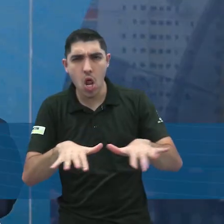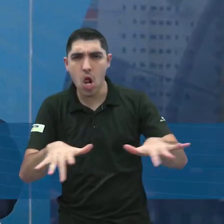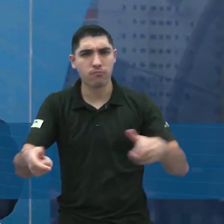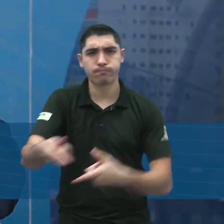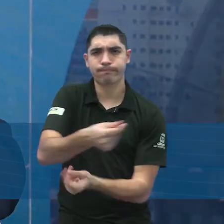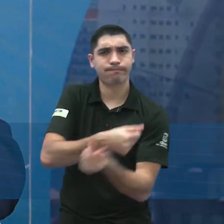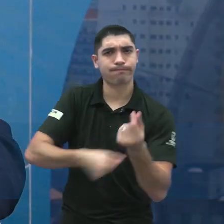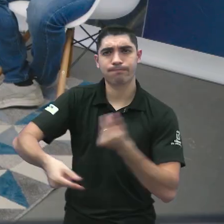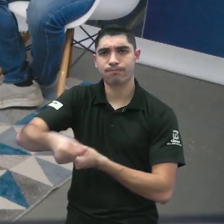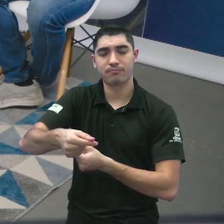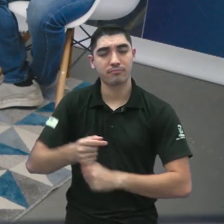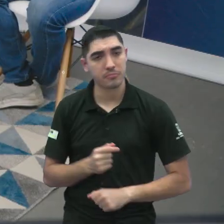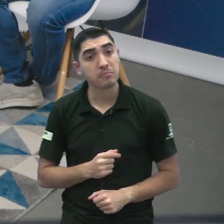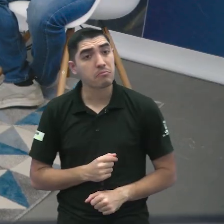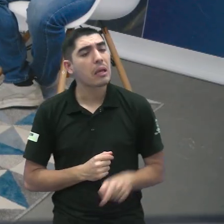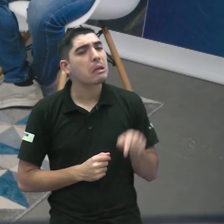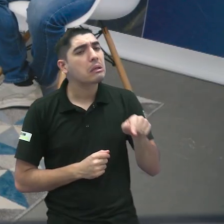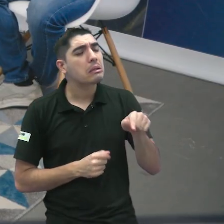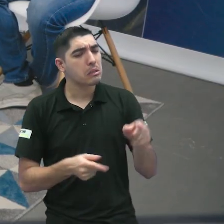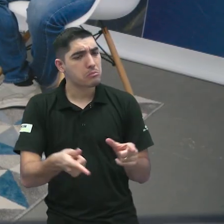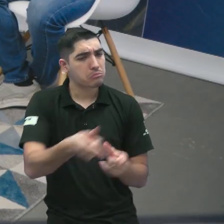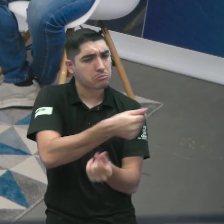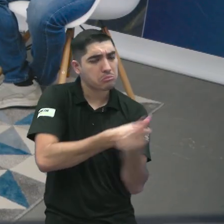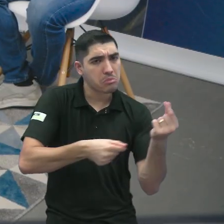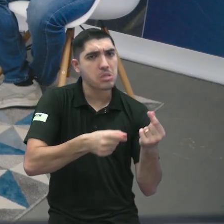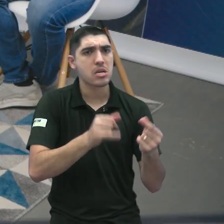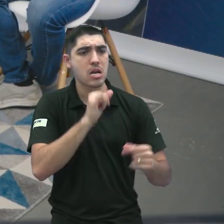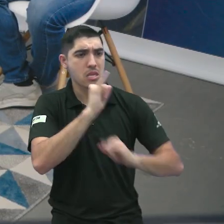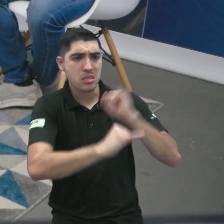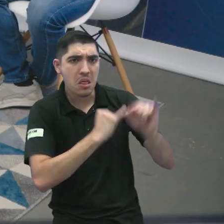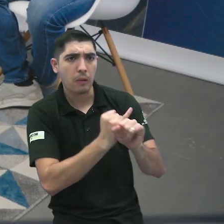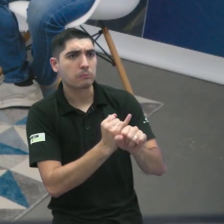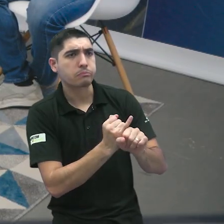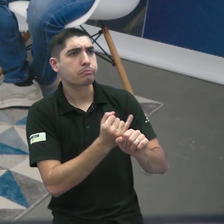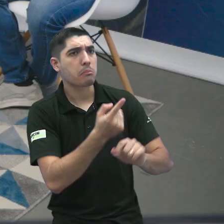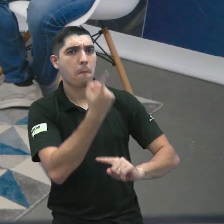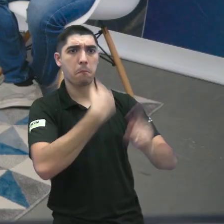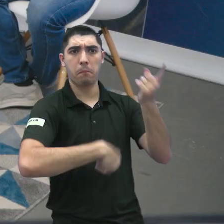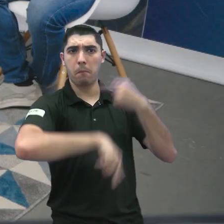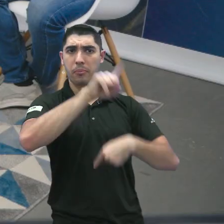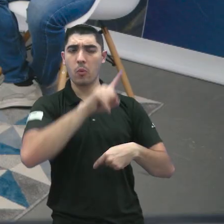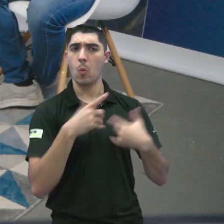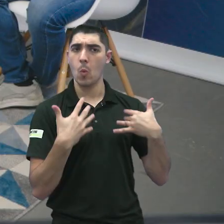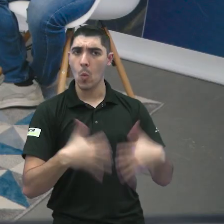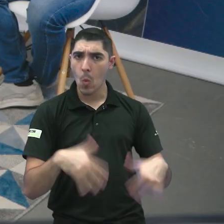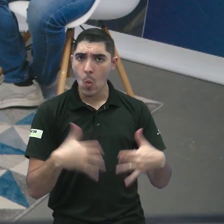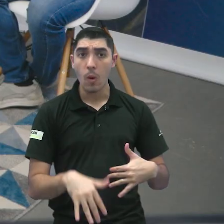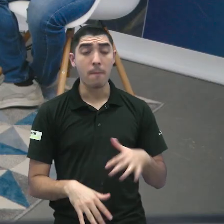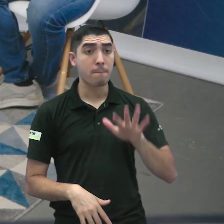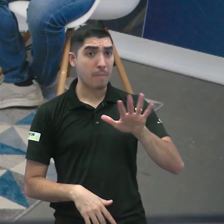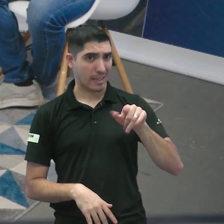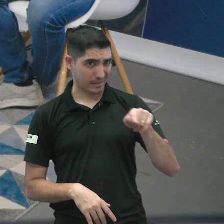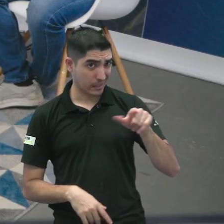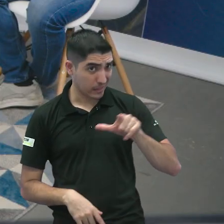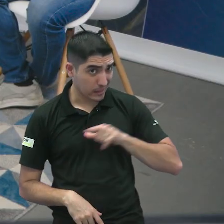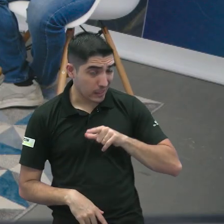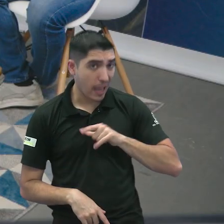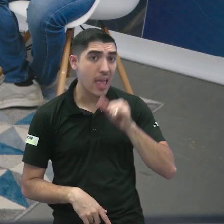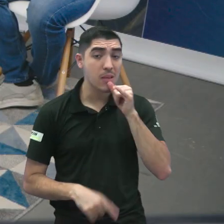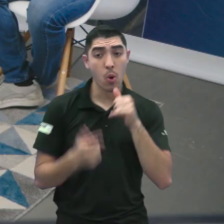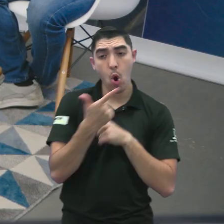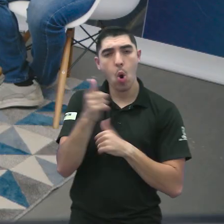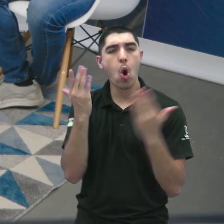na sociedade. E esse avanço do comércio eletrônico, ele representa, Renato, algum desafio para as